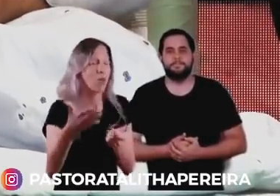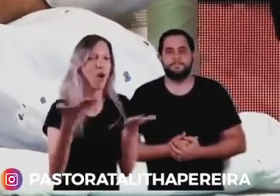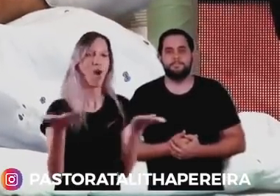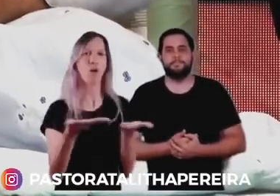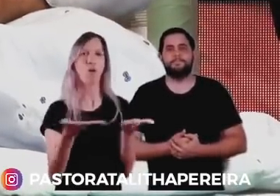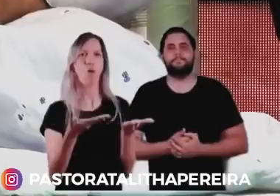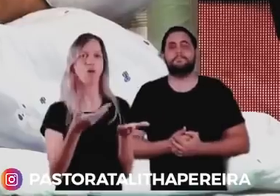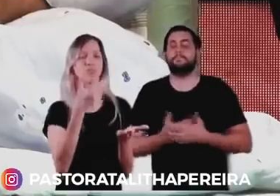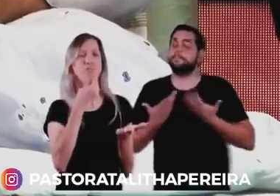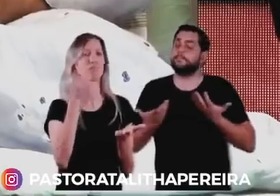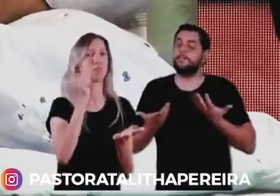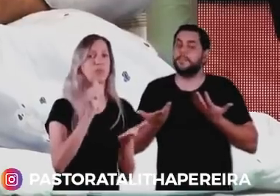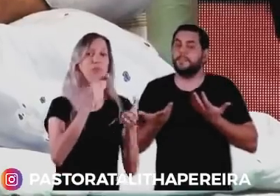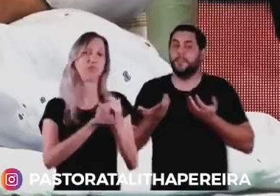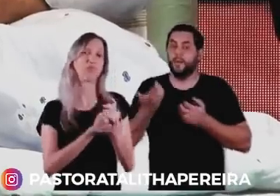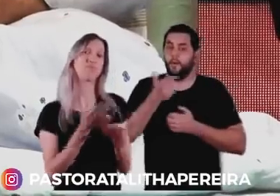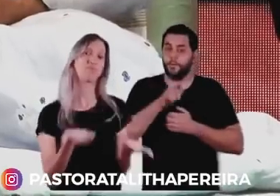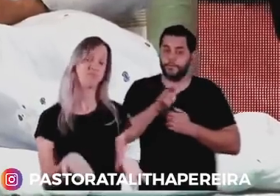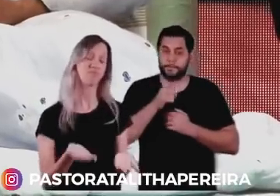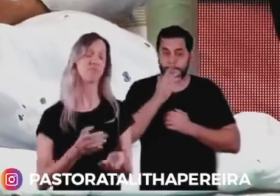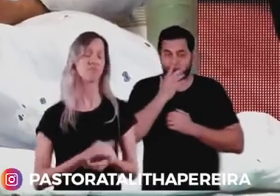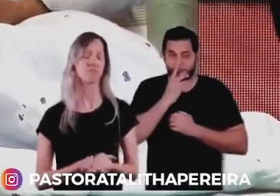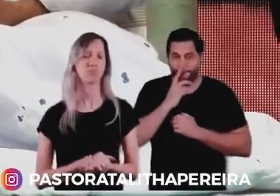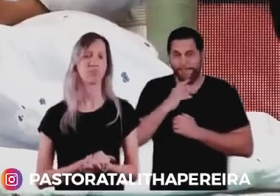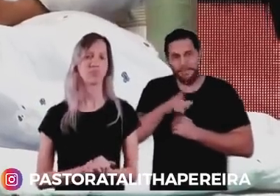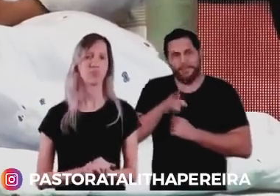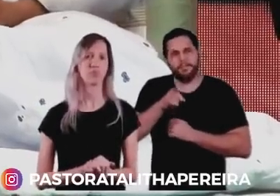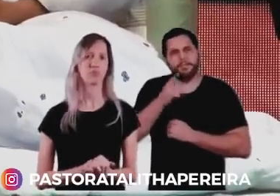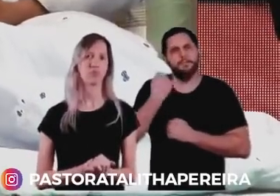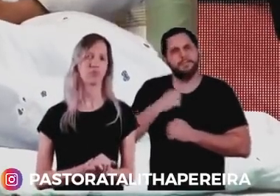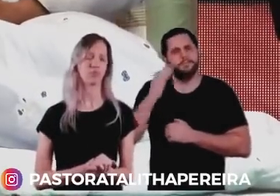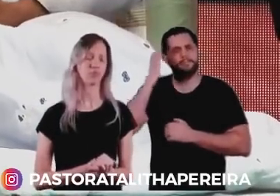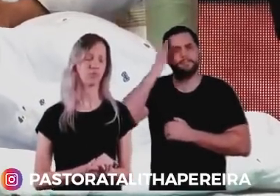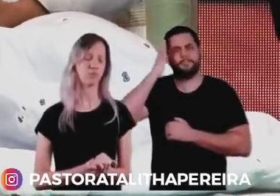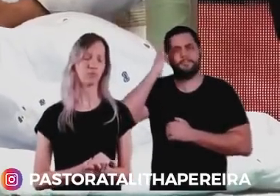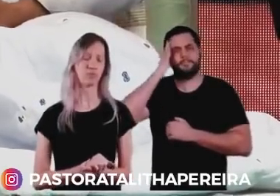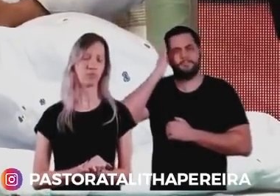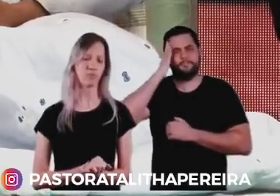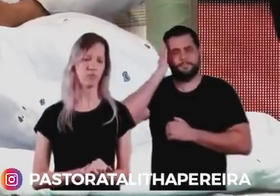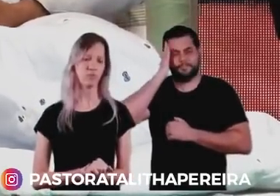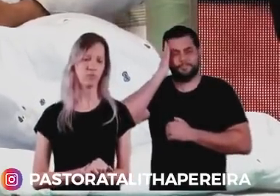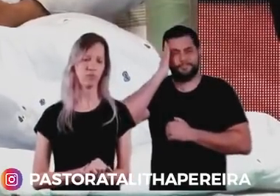casais. E outra coisa, gente, a gente tem que entender o seguinte,